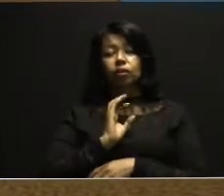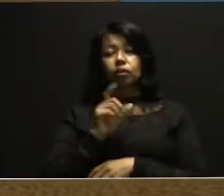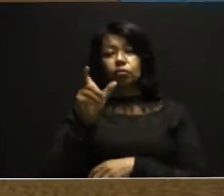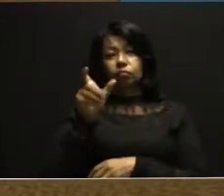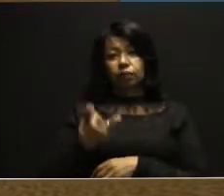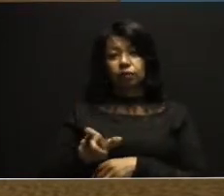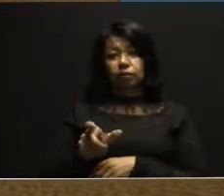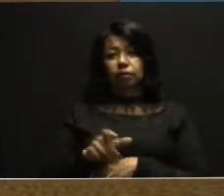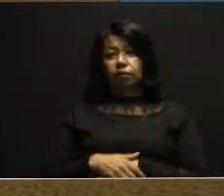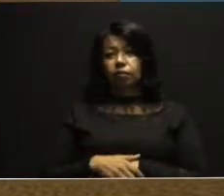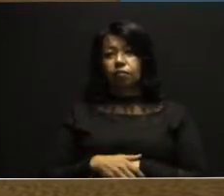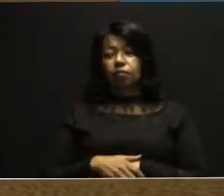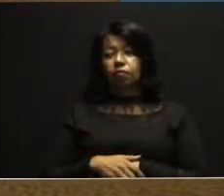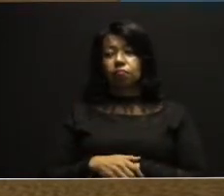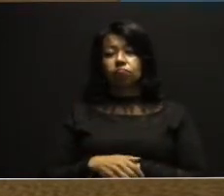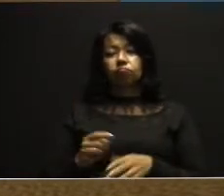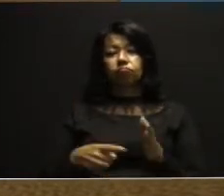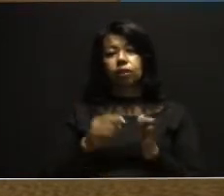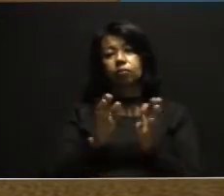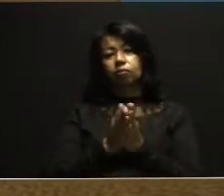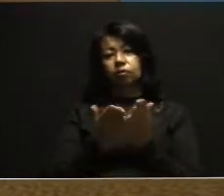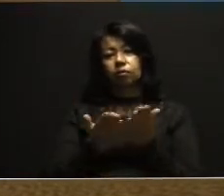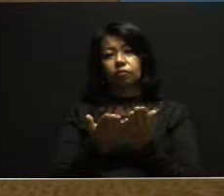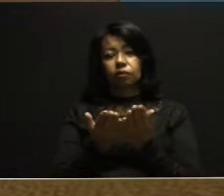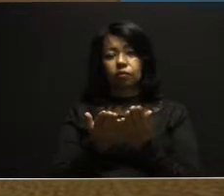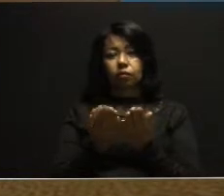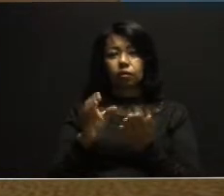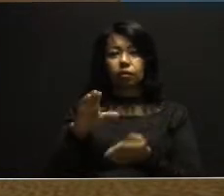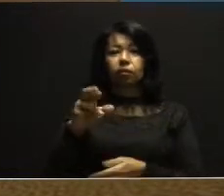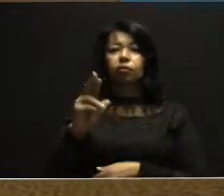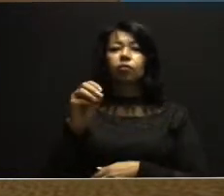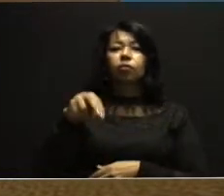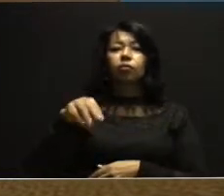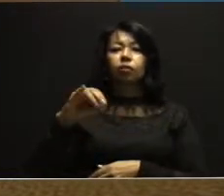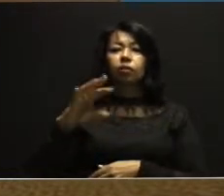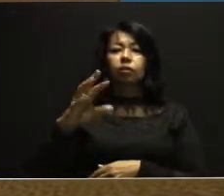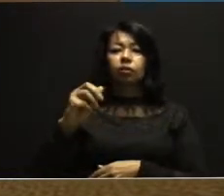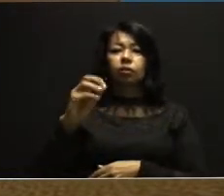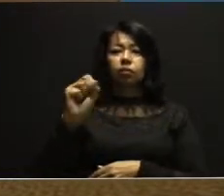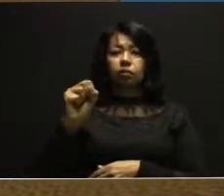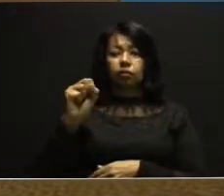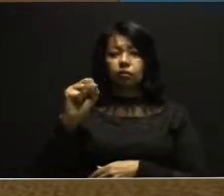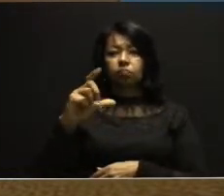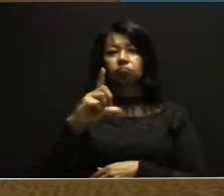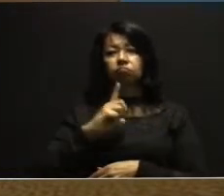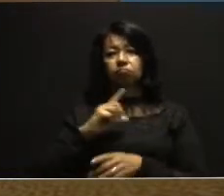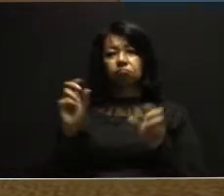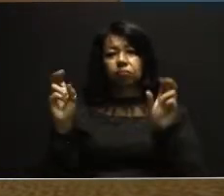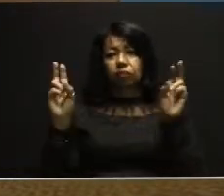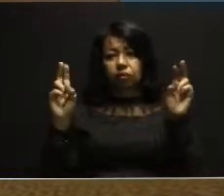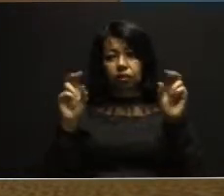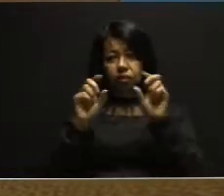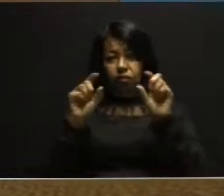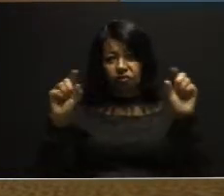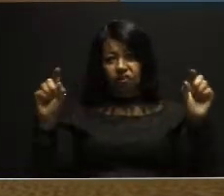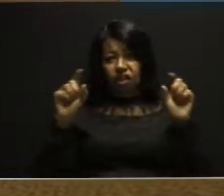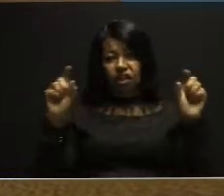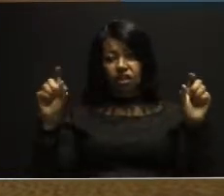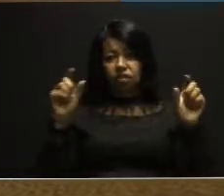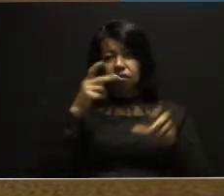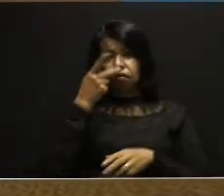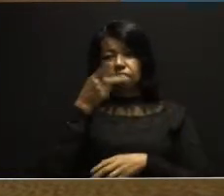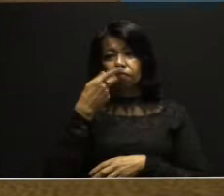O livro, primeiro livro das Crônicas, tem essa frase com a qual concluo esta fala,